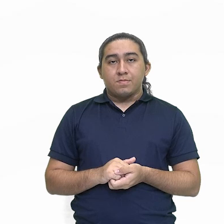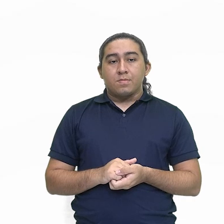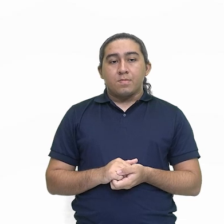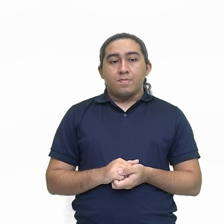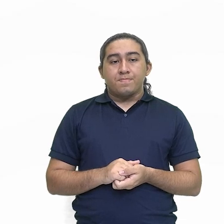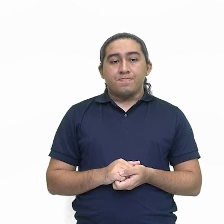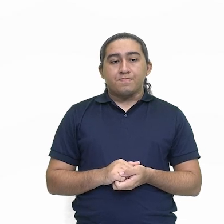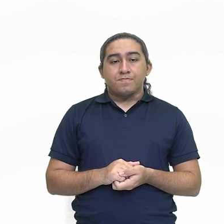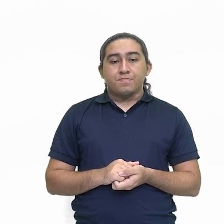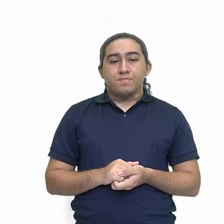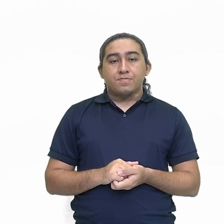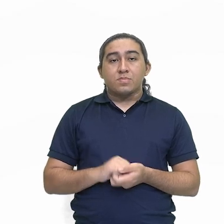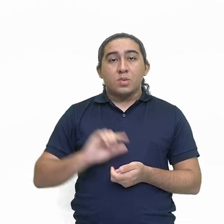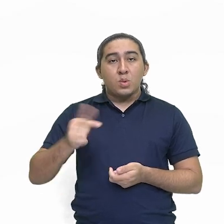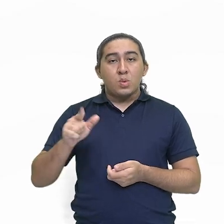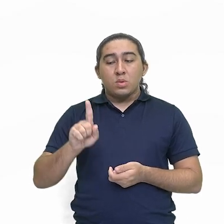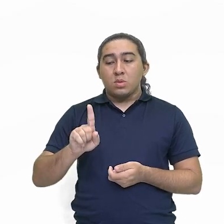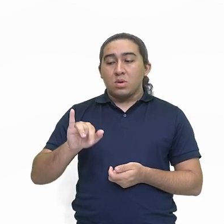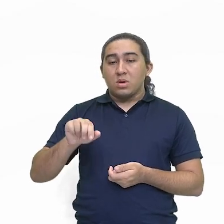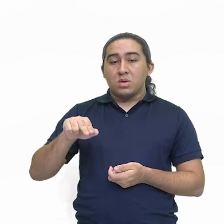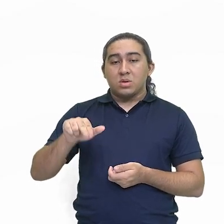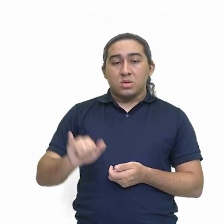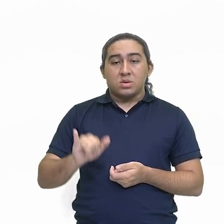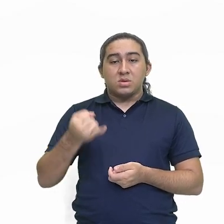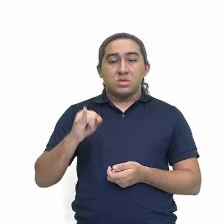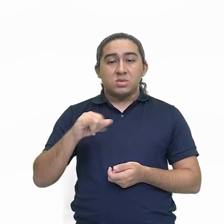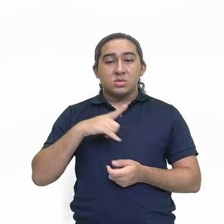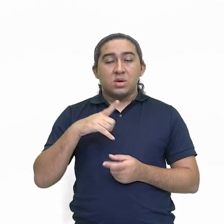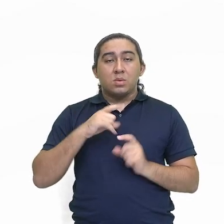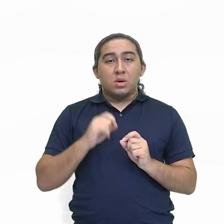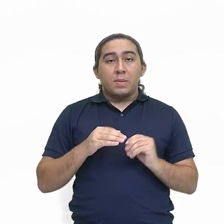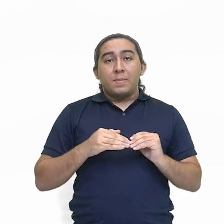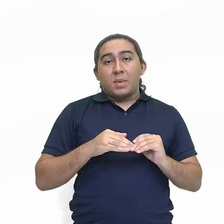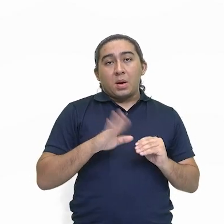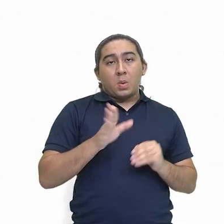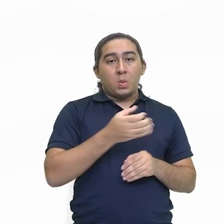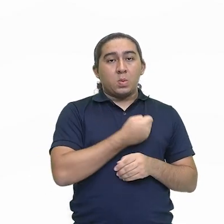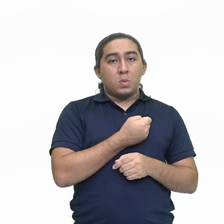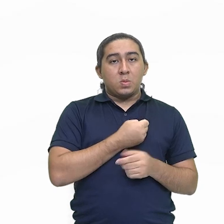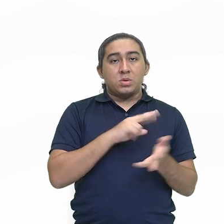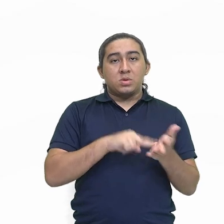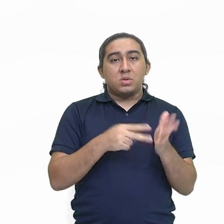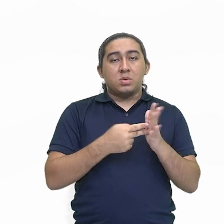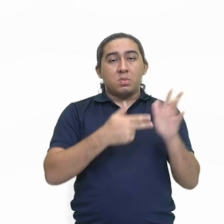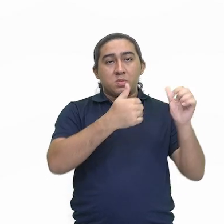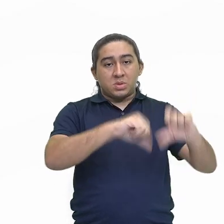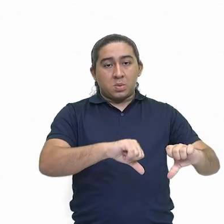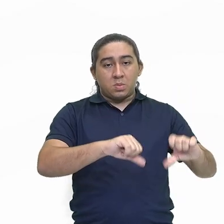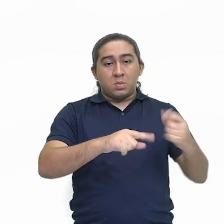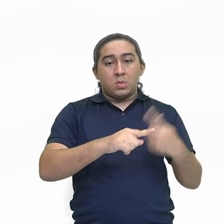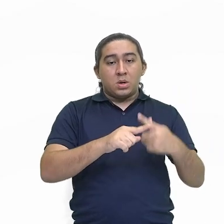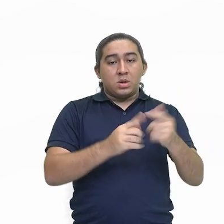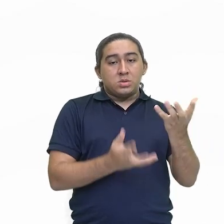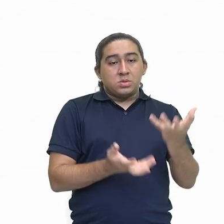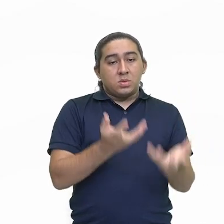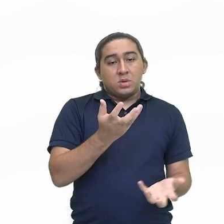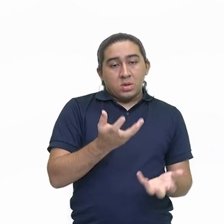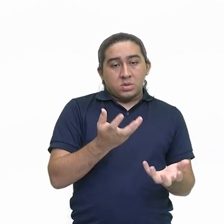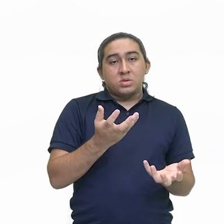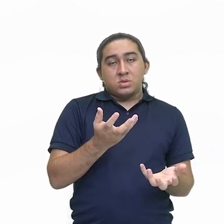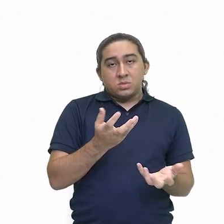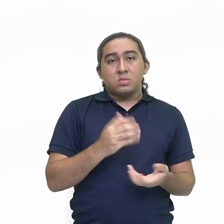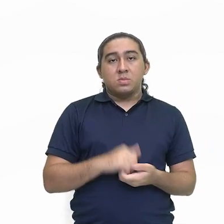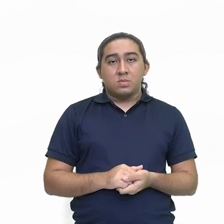1. Já no coeficiente de Gini, quanto maior o número, é pior, porque a desigualdade está